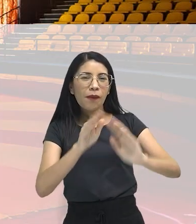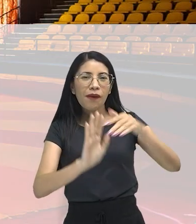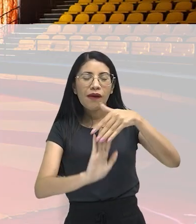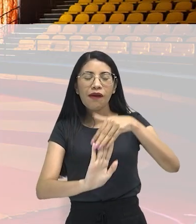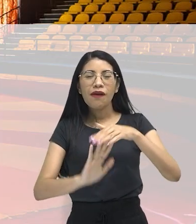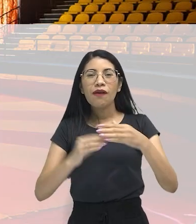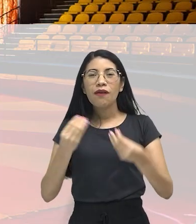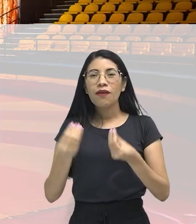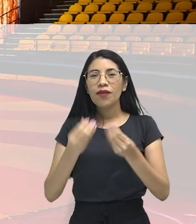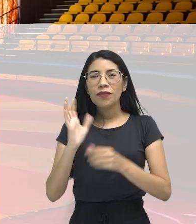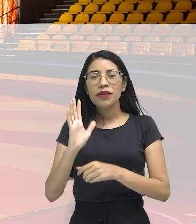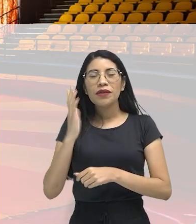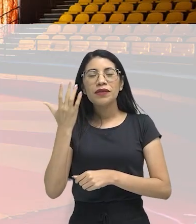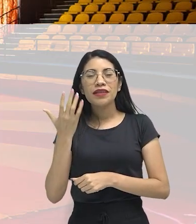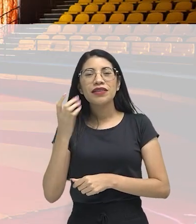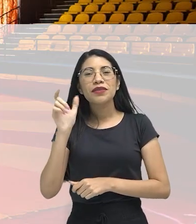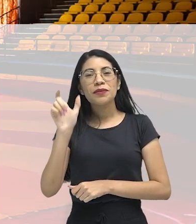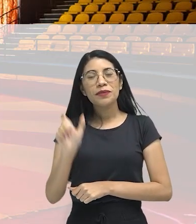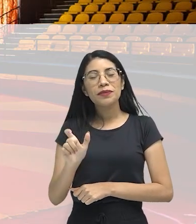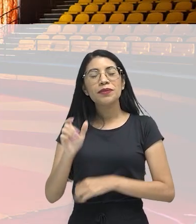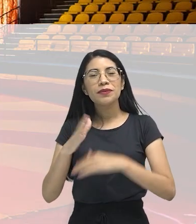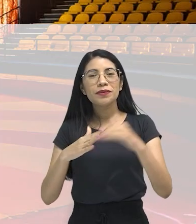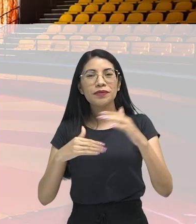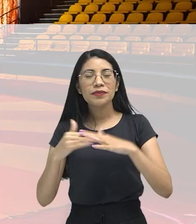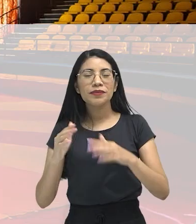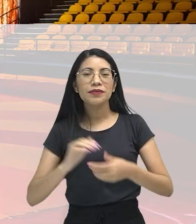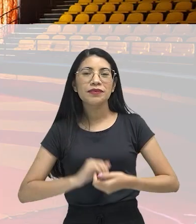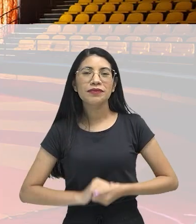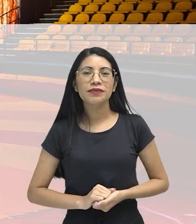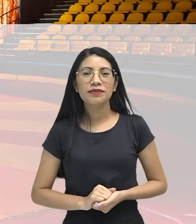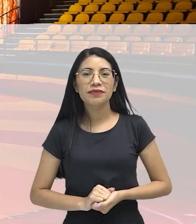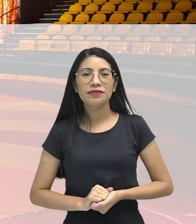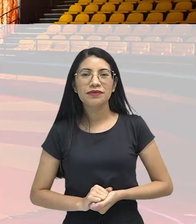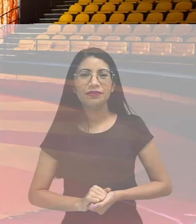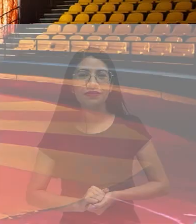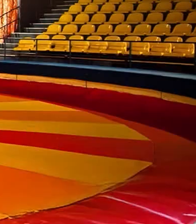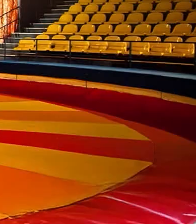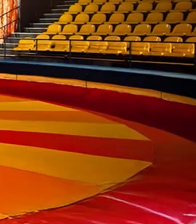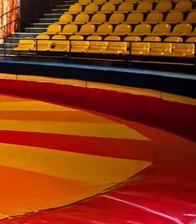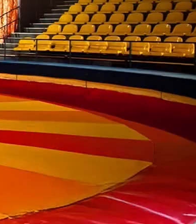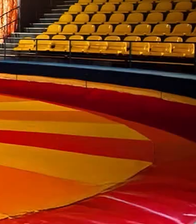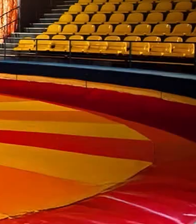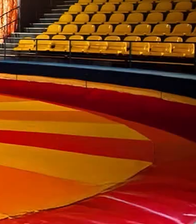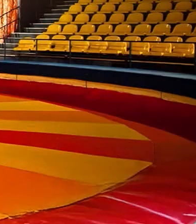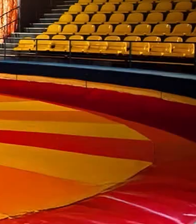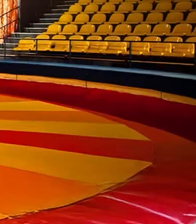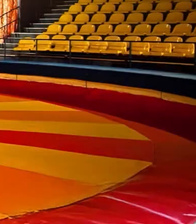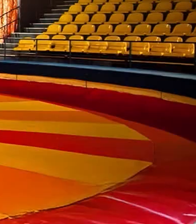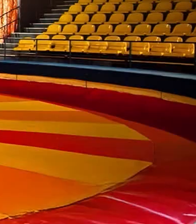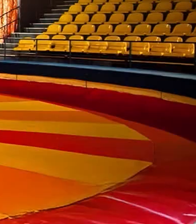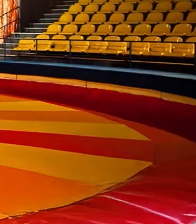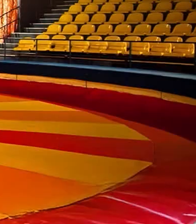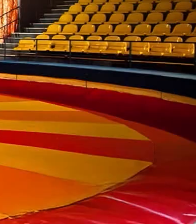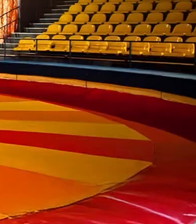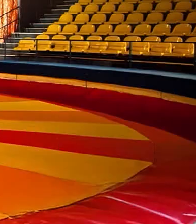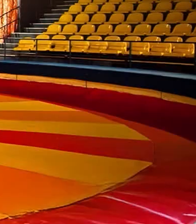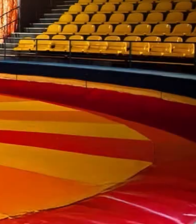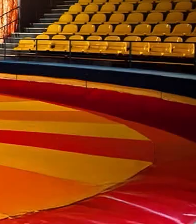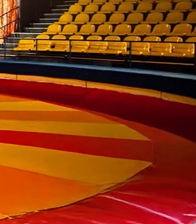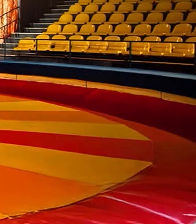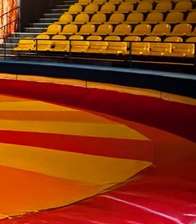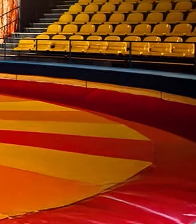que esse nosso profissional faz. Então, os contorcionistas, eles têm uma